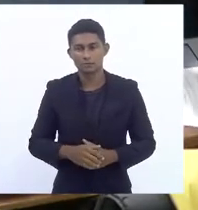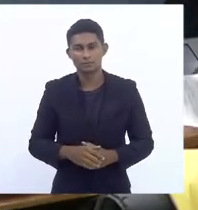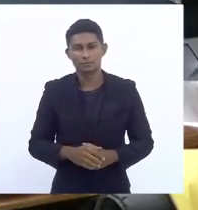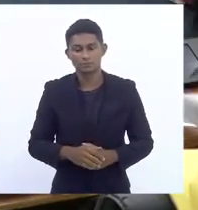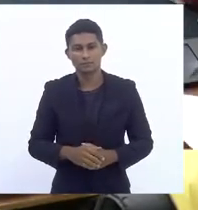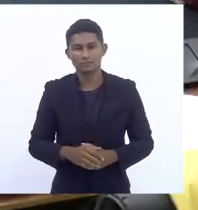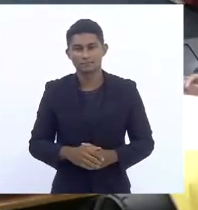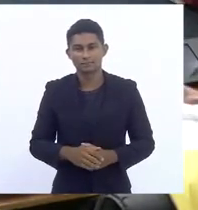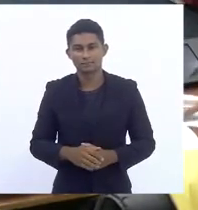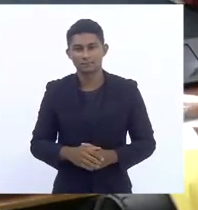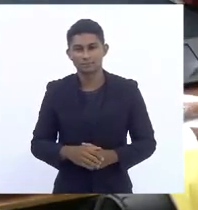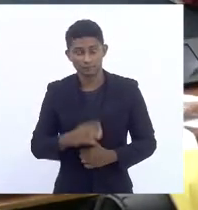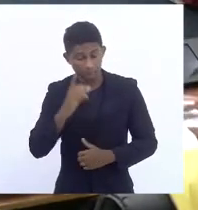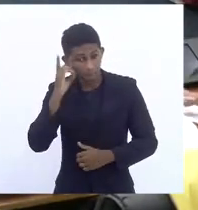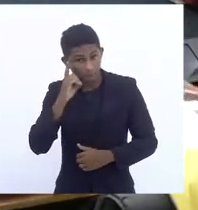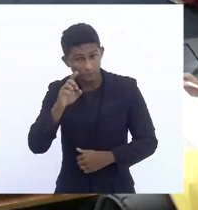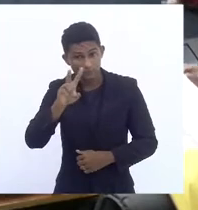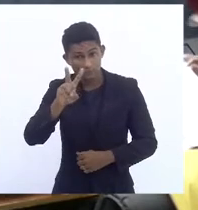Deputado Valdeque Carneiro.